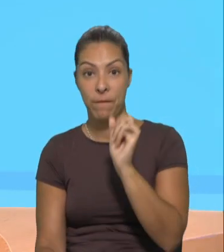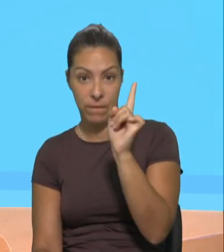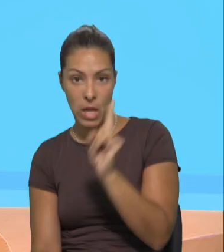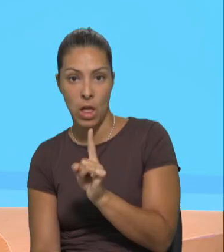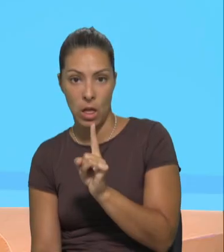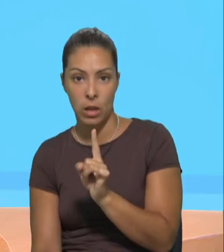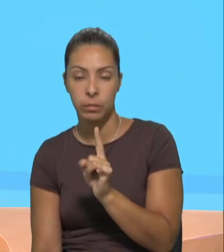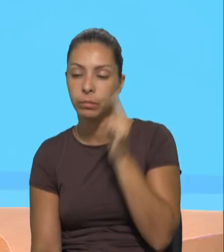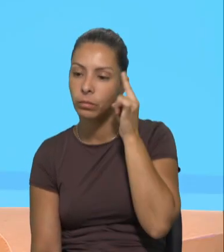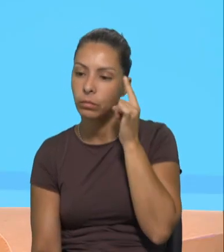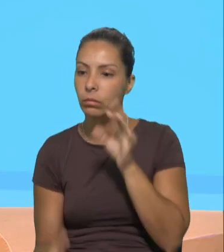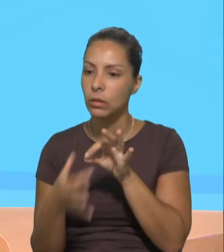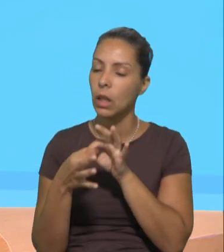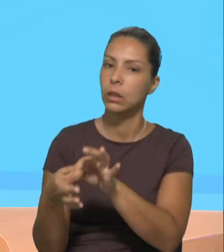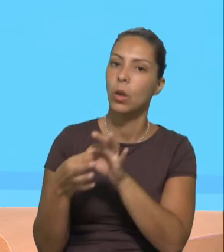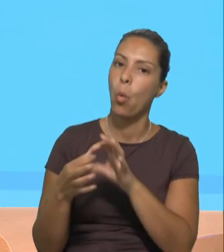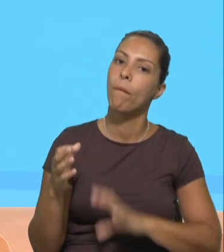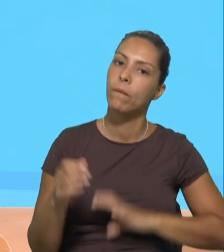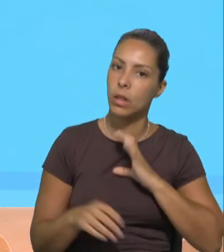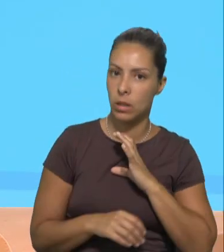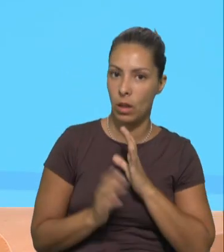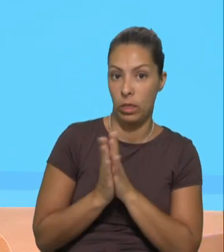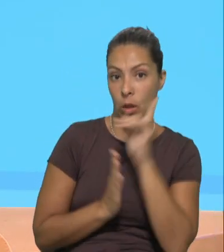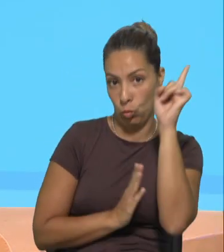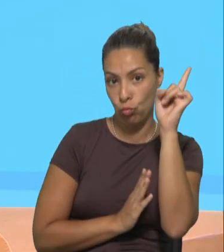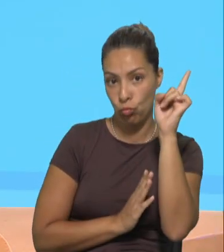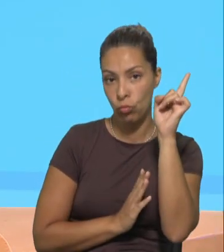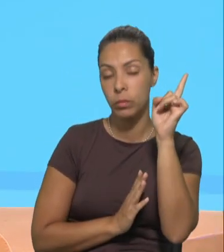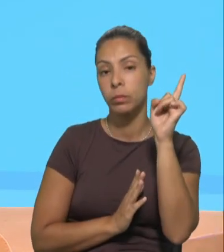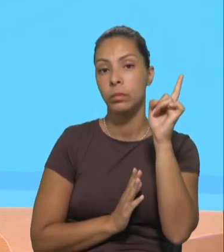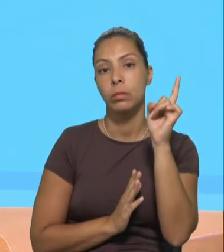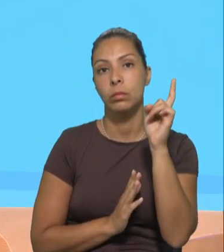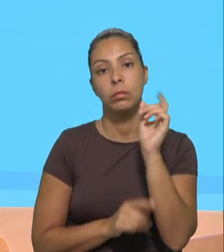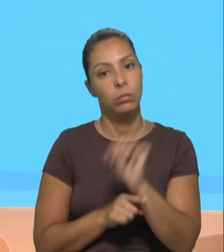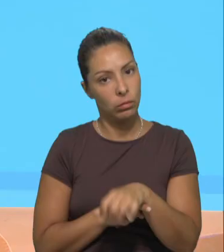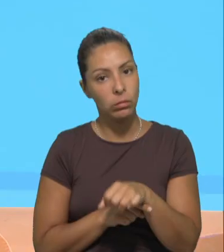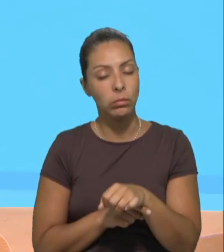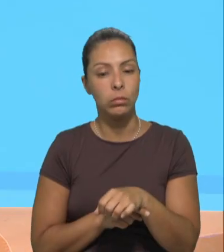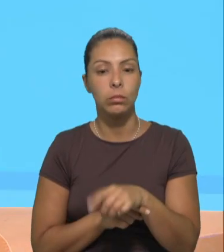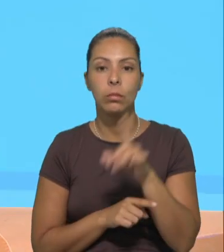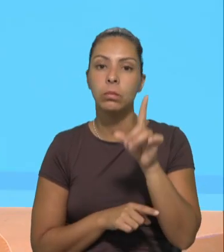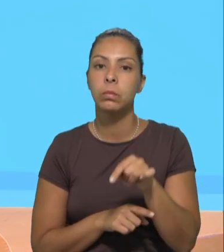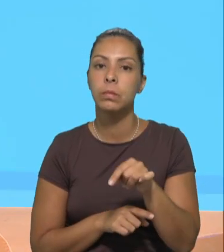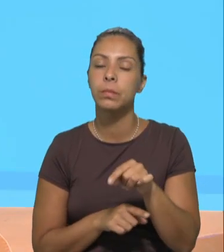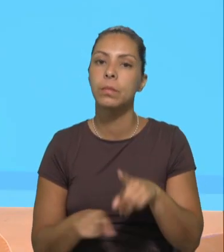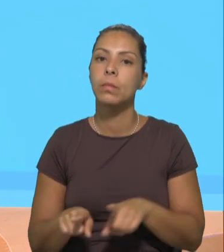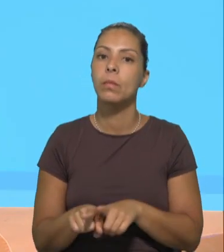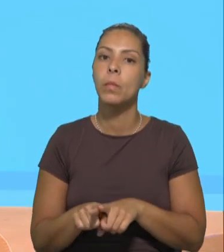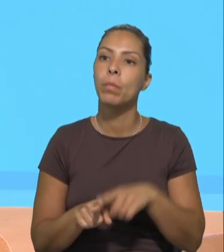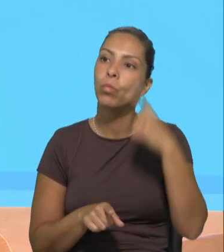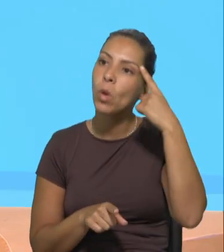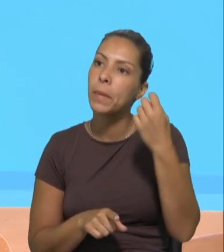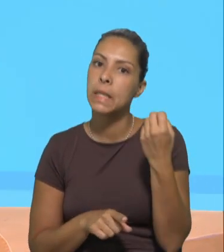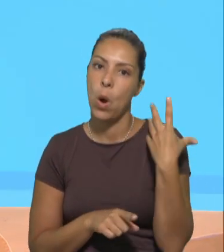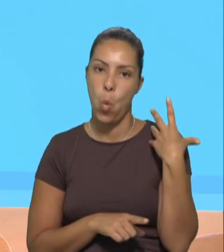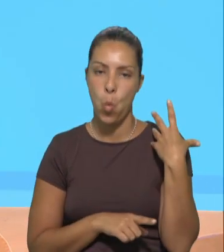esta relação de confiança em Deus, é também este exercício de compreensão do